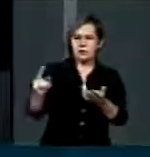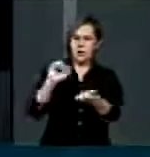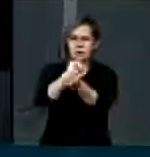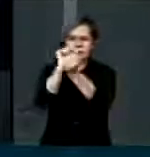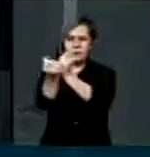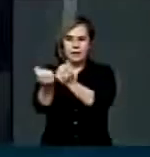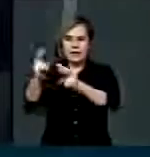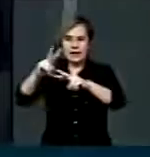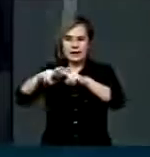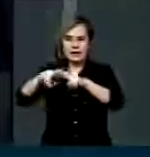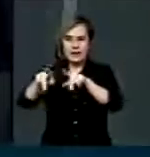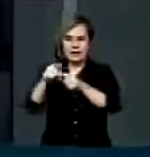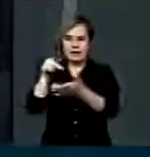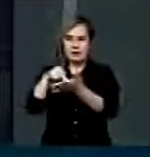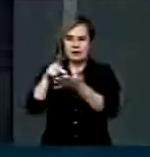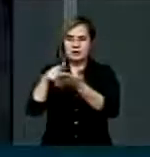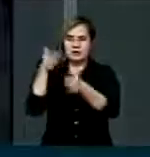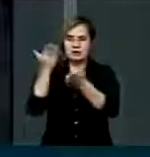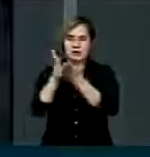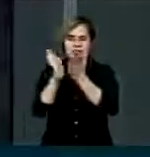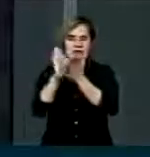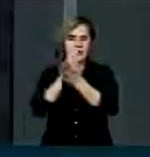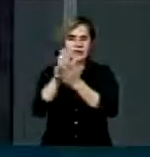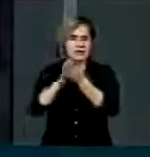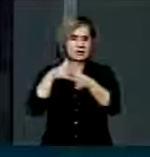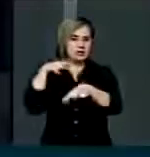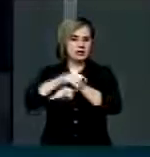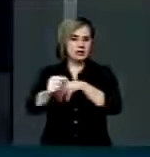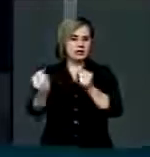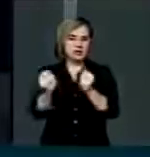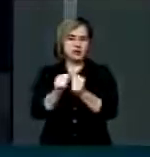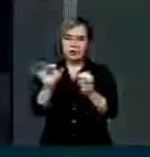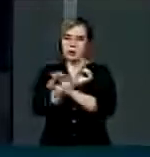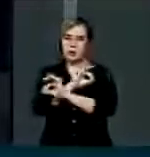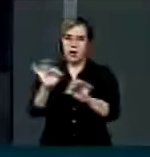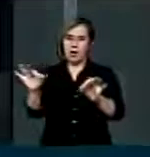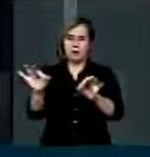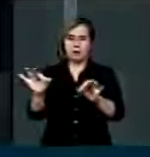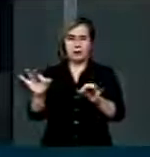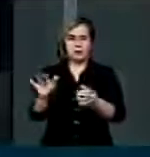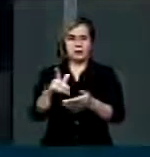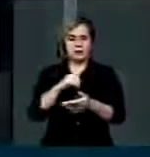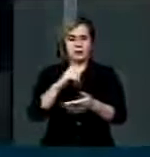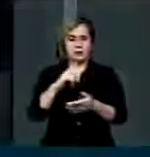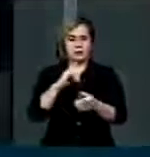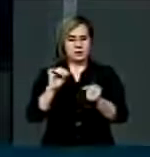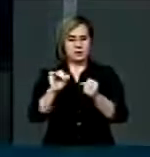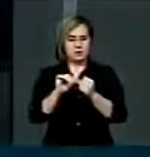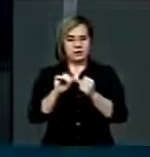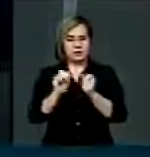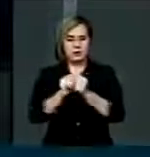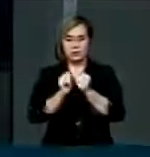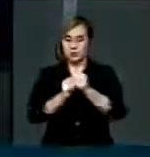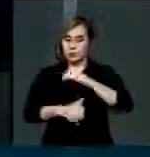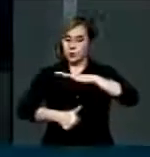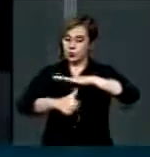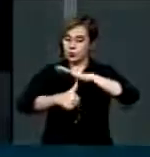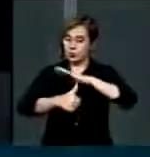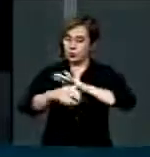tinham nada a ver, inclusive, com a ocupação. E foi feito debaixo da ação do